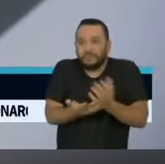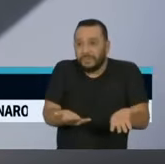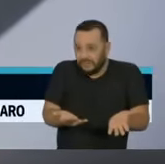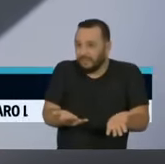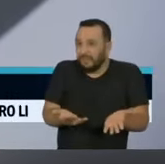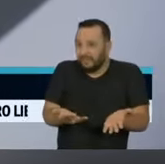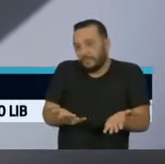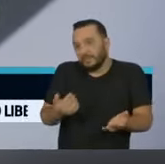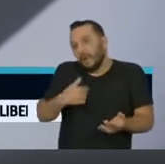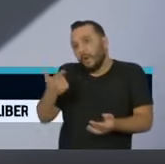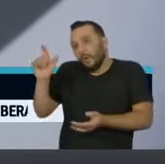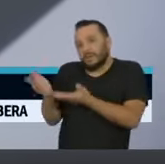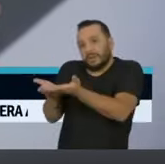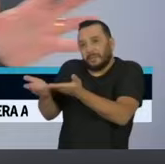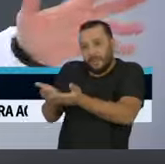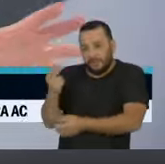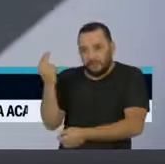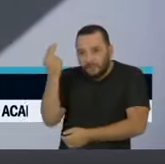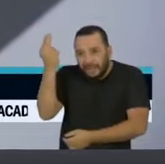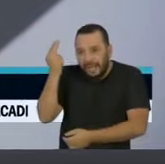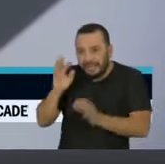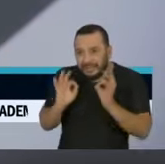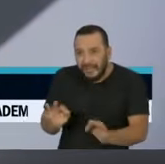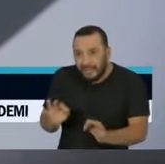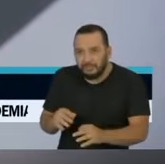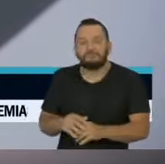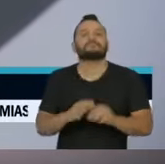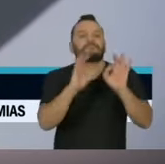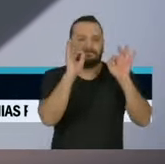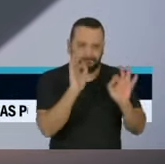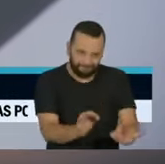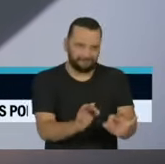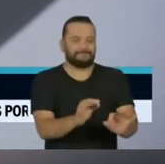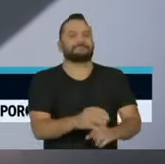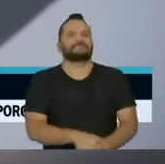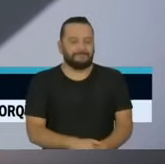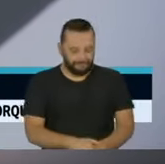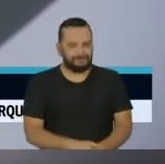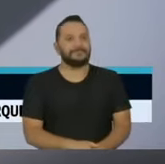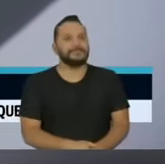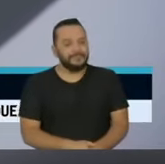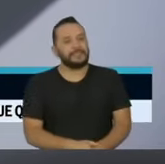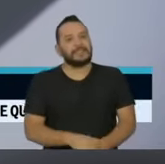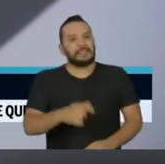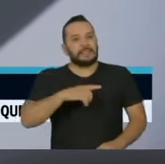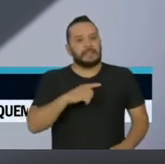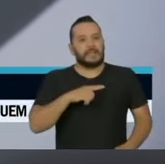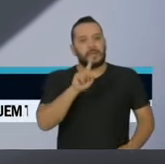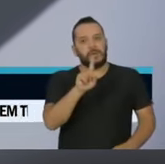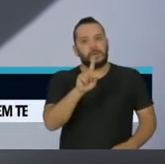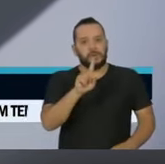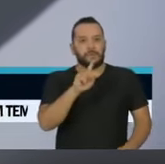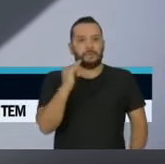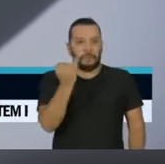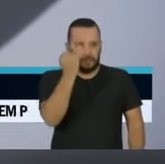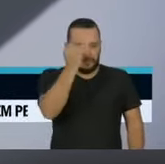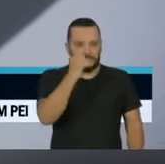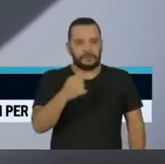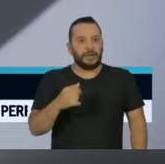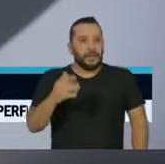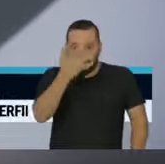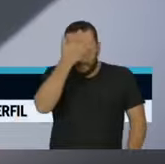certo eu vou é isso que ele falou levanta um ponto importante não é um